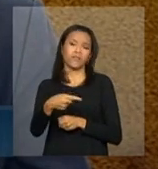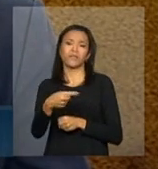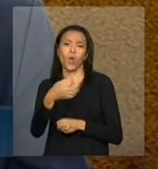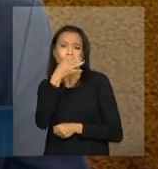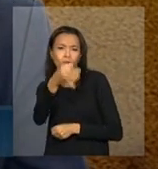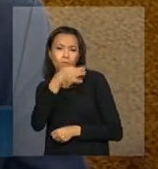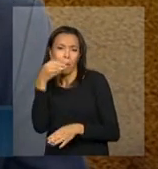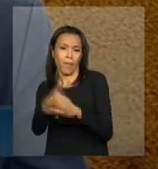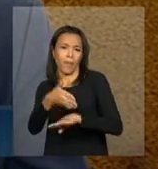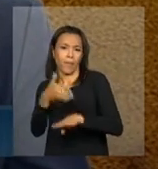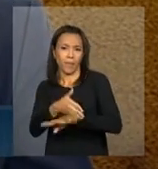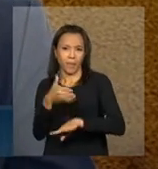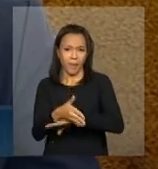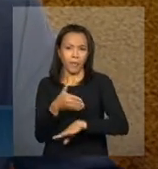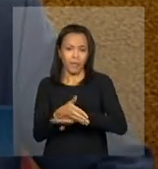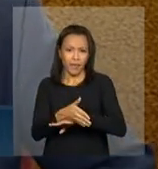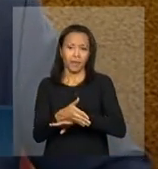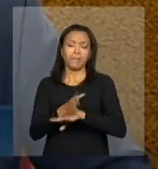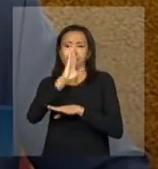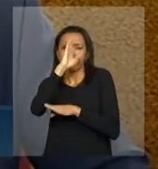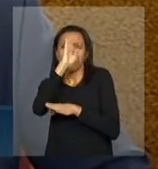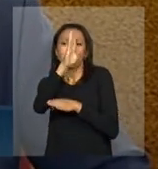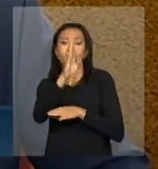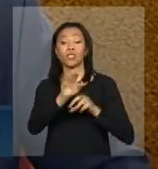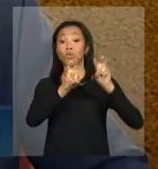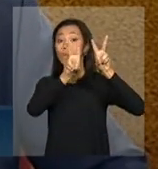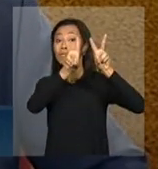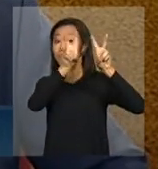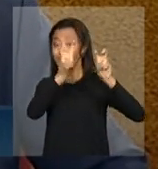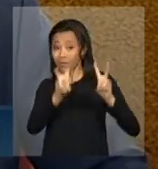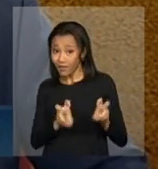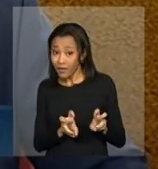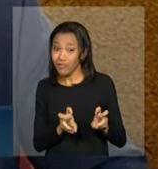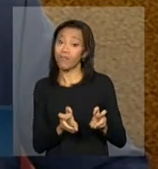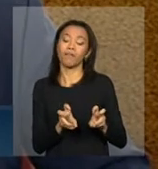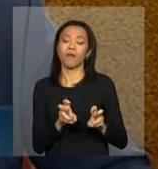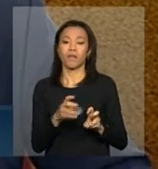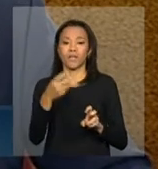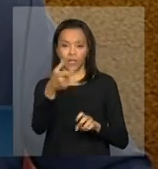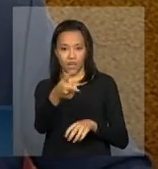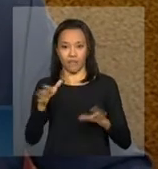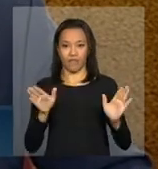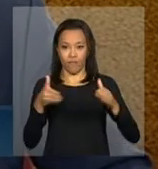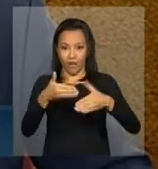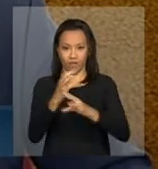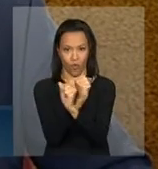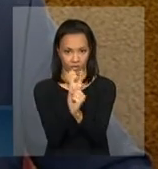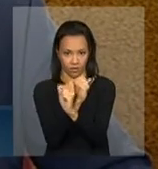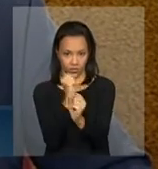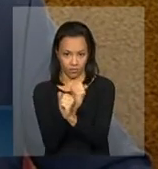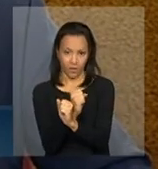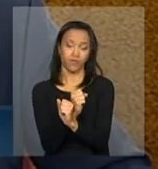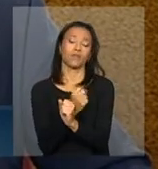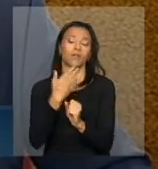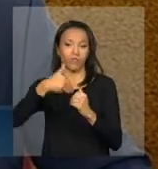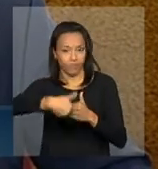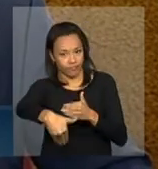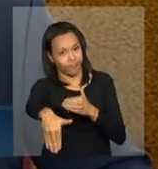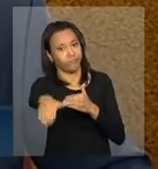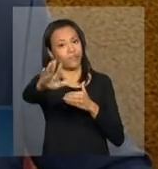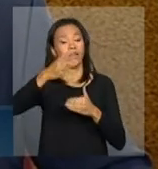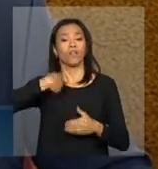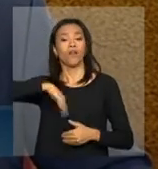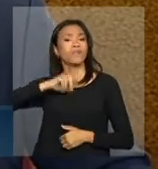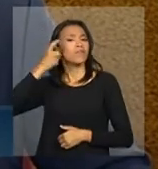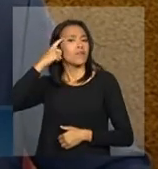uma atuação ativa, principalmente nos debates especificamente orçamentários que a gente vai fazer mais adiante. E a gente tem certeza que